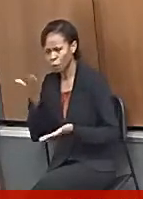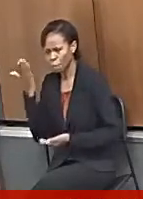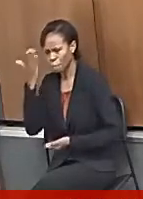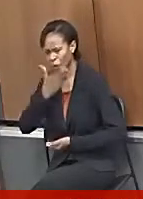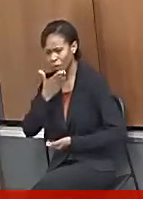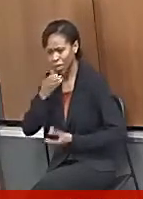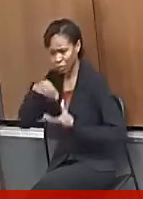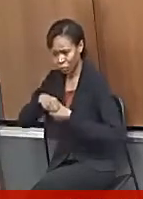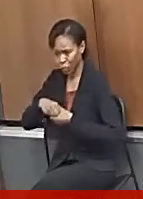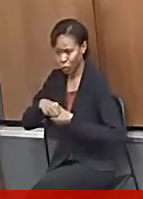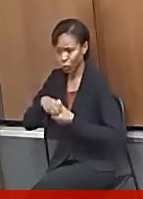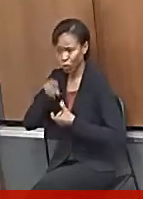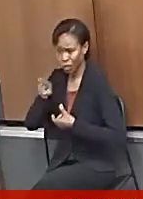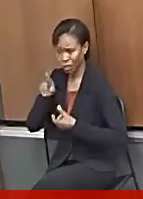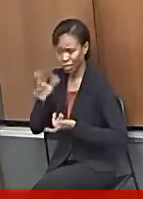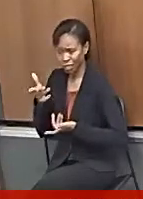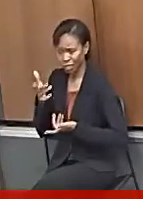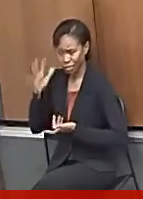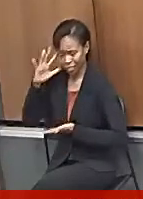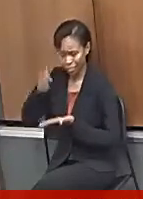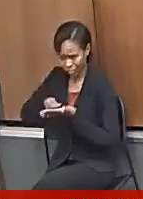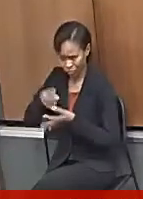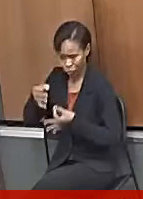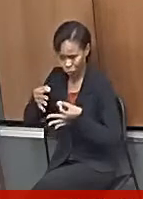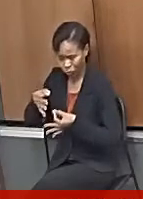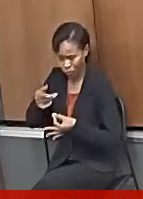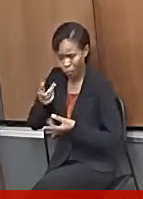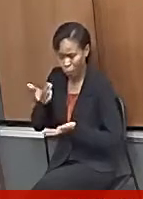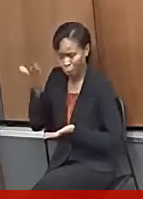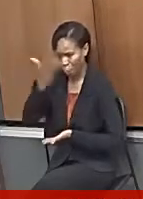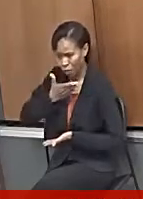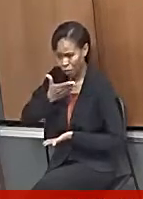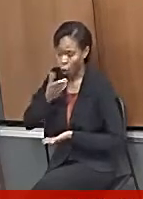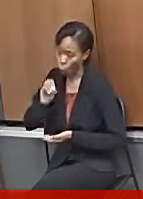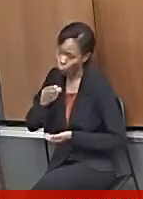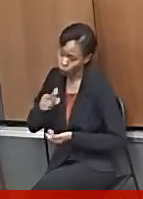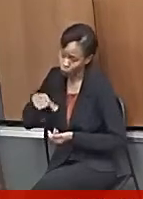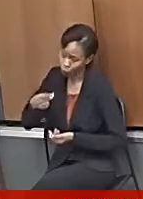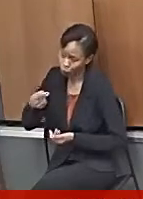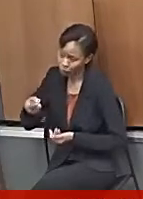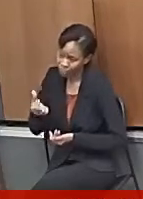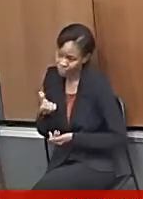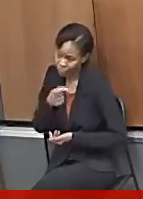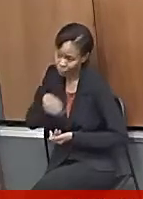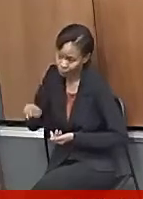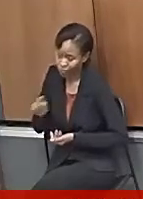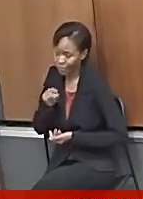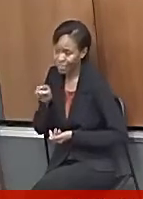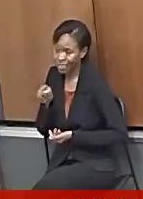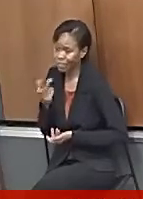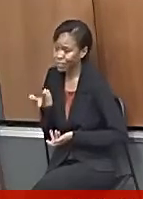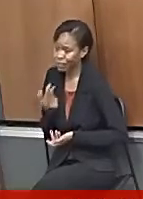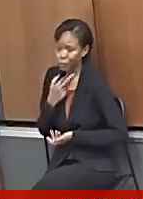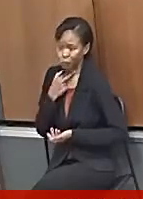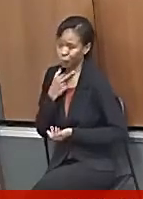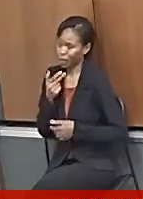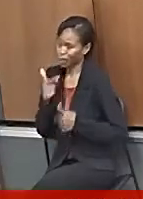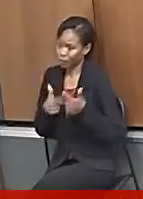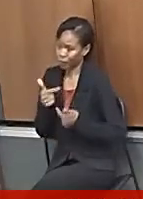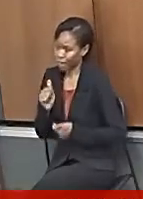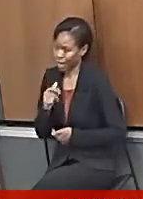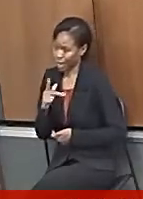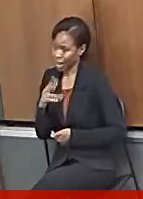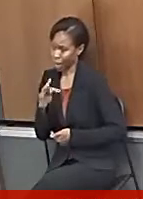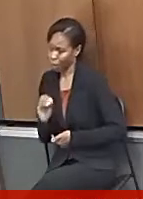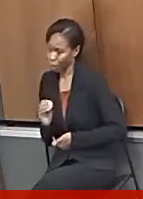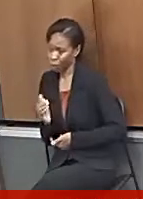recurso ou então das seis meses que eles não estão aptos mais sem dinheiro nenhum